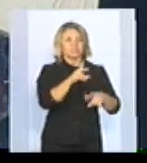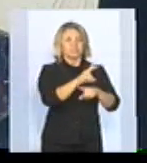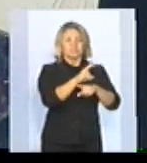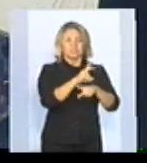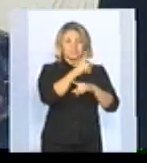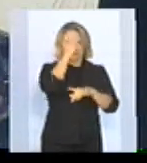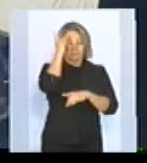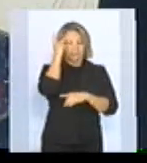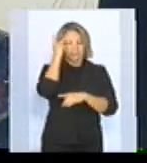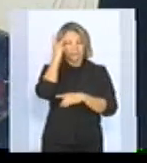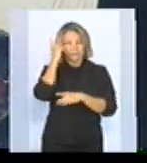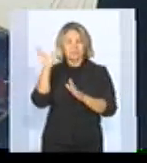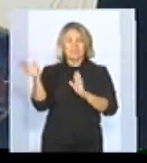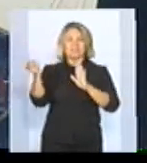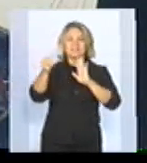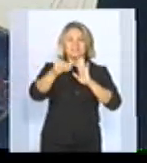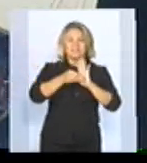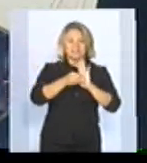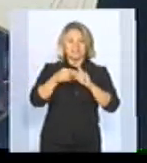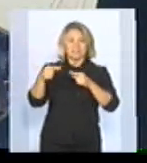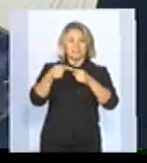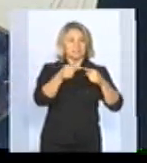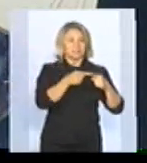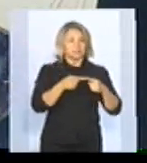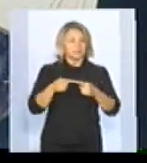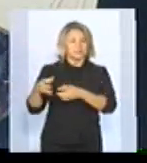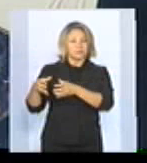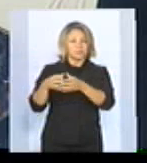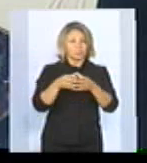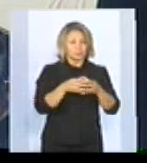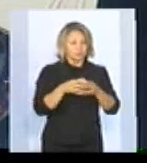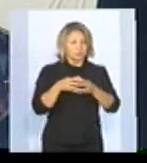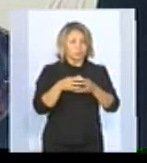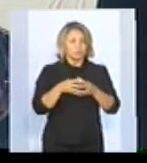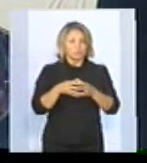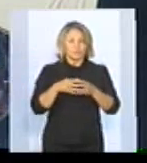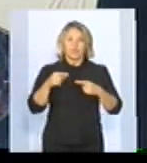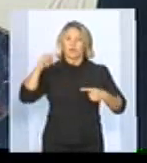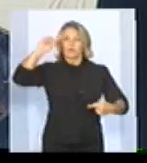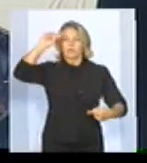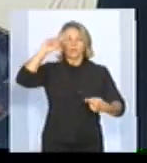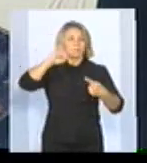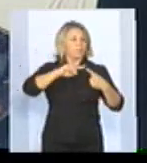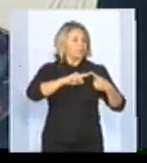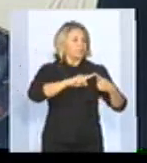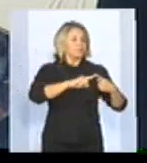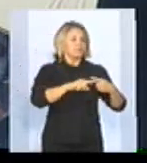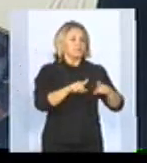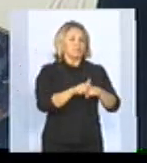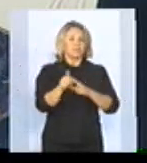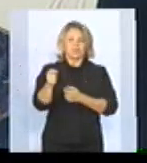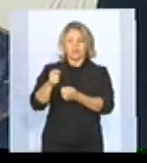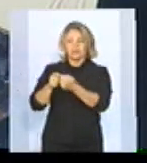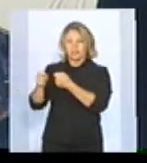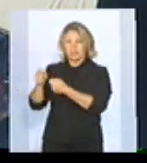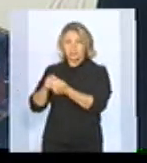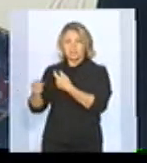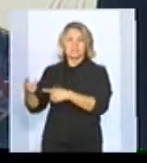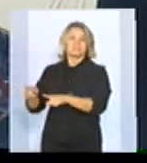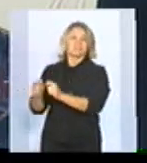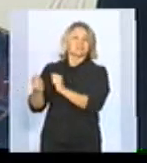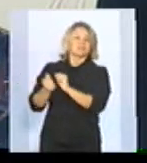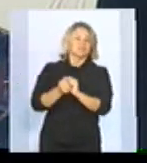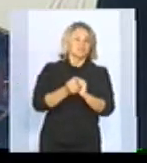Ela é inserida na e compatível com a ordem constitucional. Está de acordo com os princípios da ordem econômica e nos que frisamos a defesa